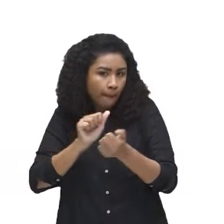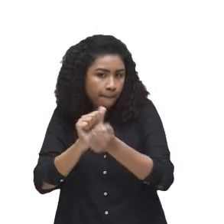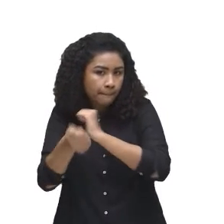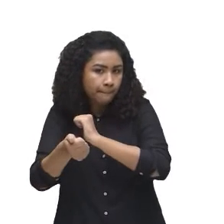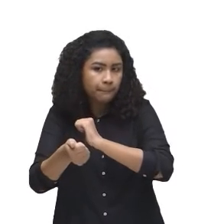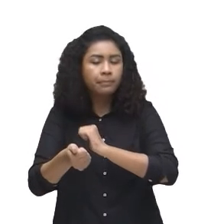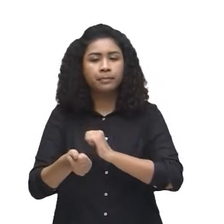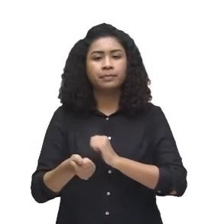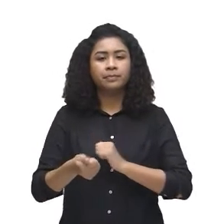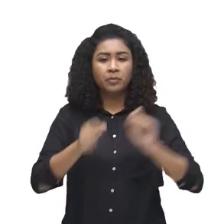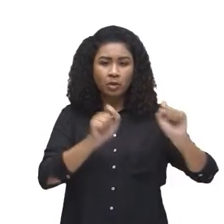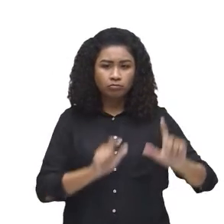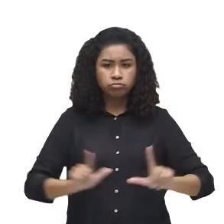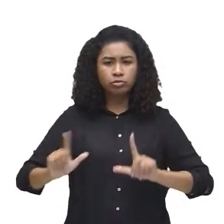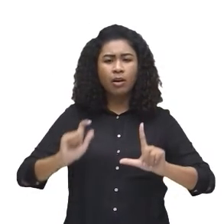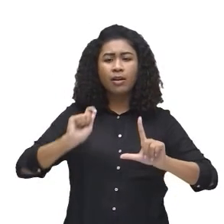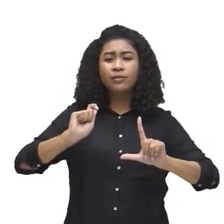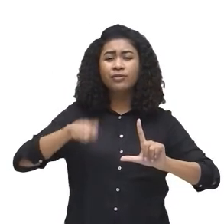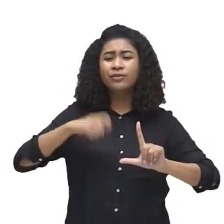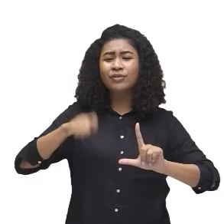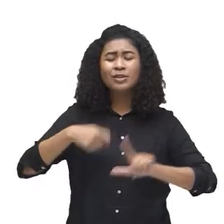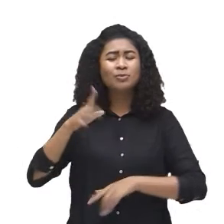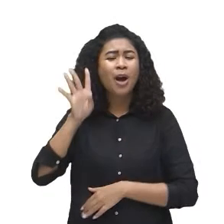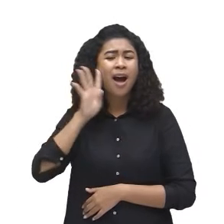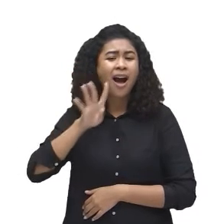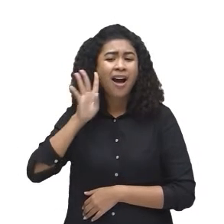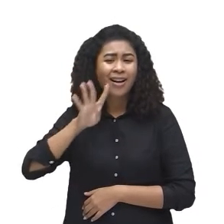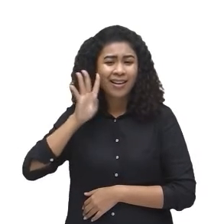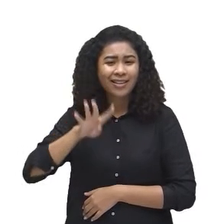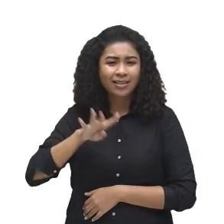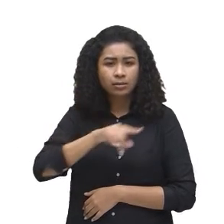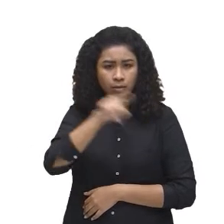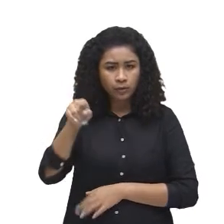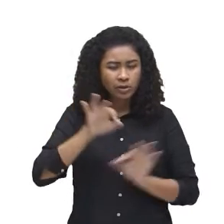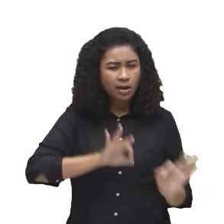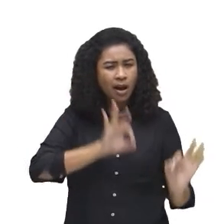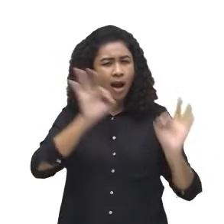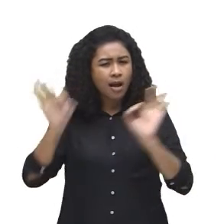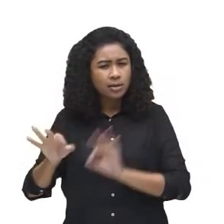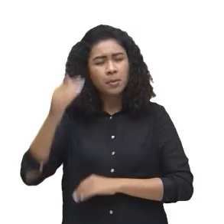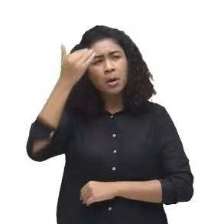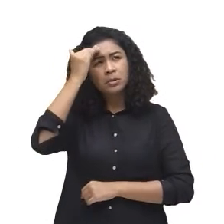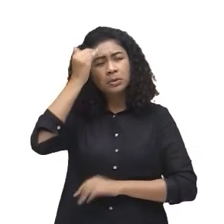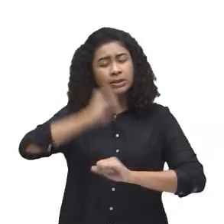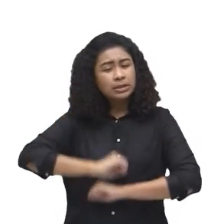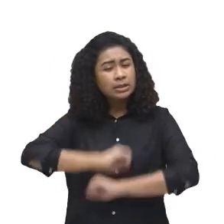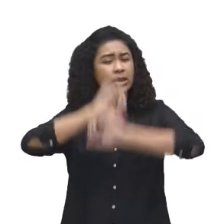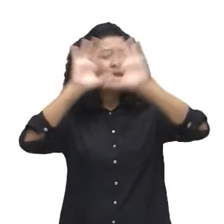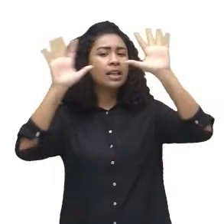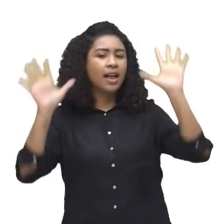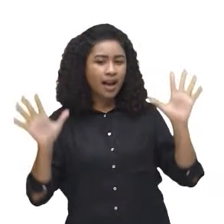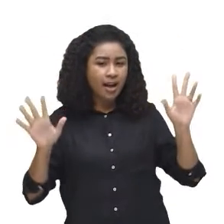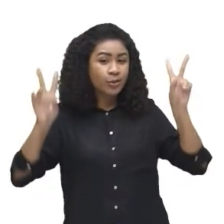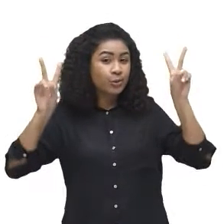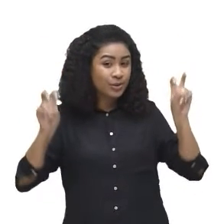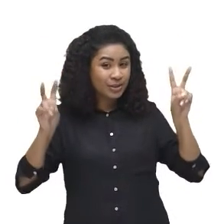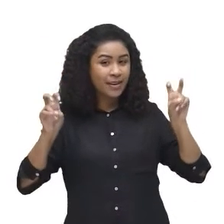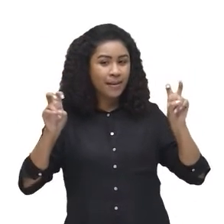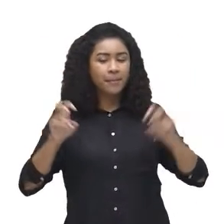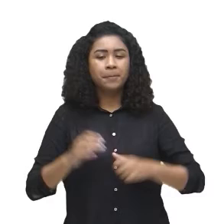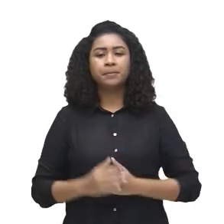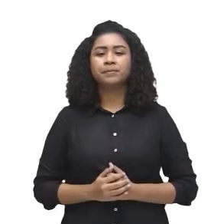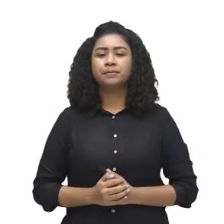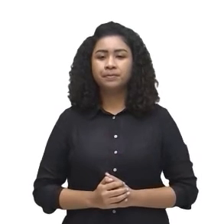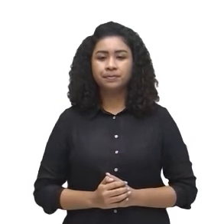um vídeo, uma animação muito legal e acompanhe ela para vocês entenderem melhor essa questão dos benefícios das